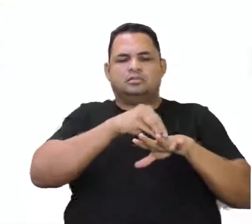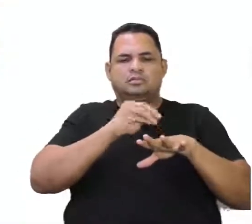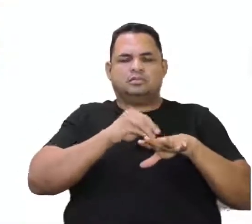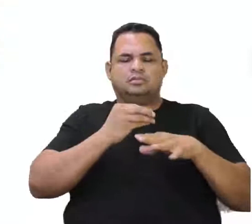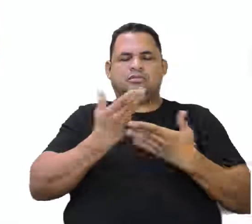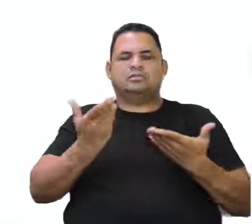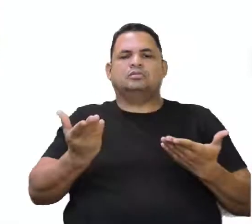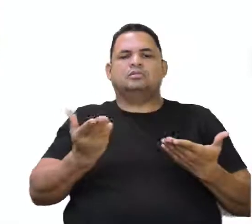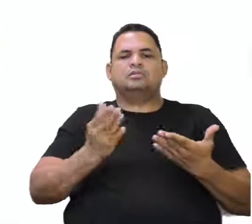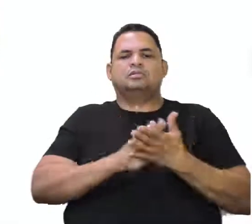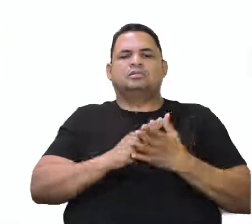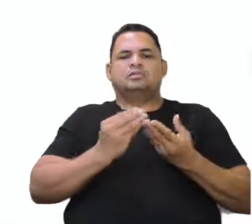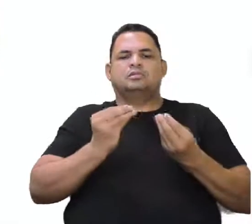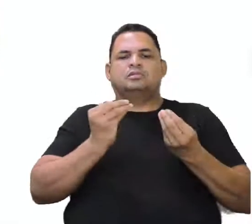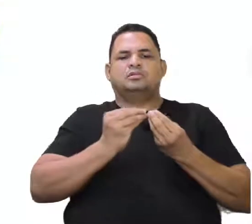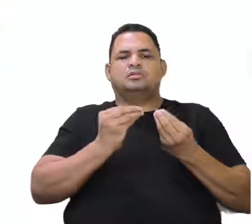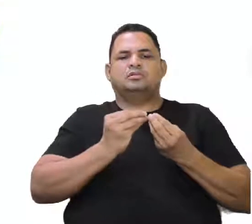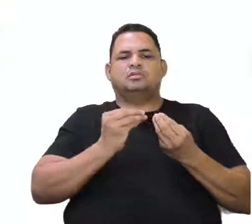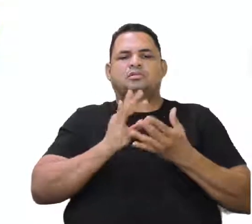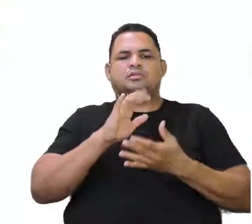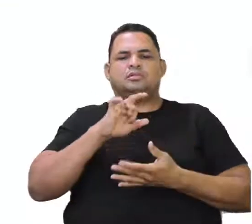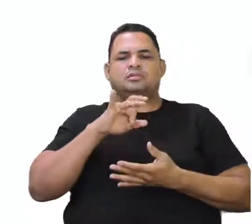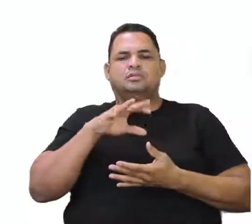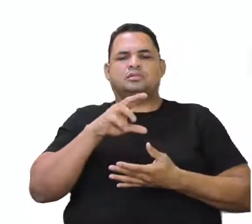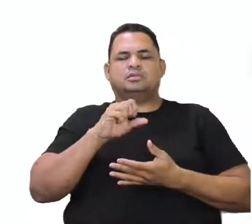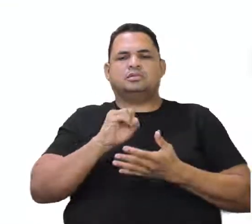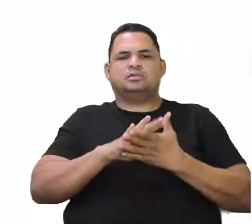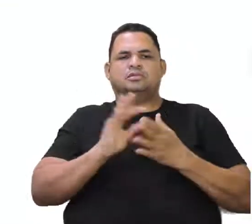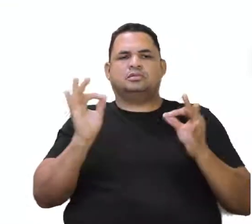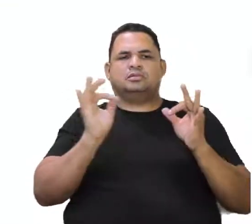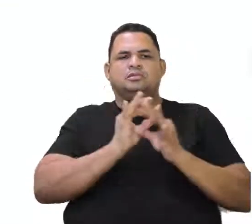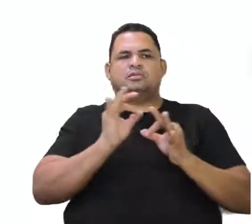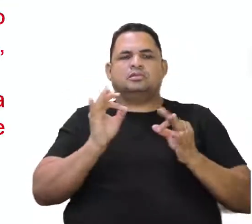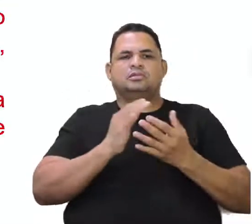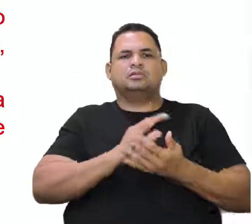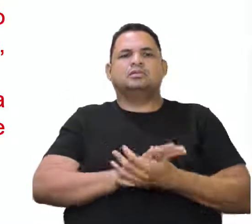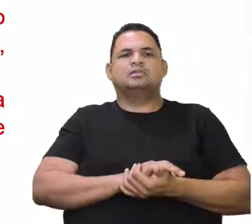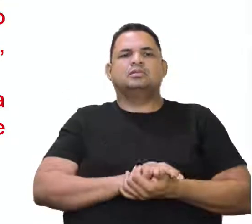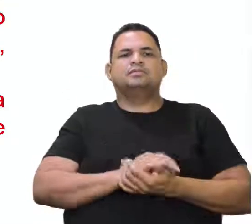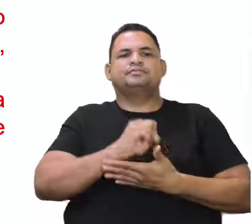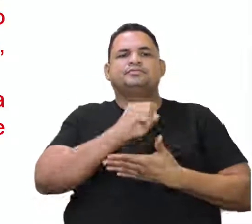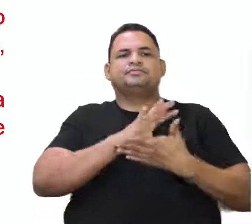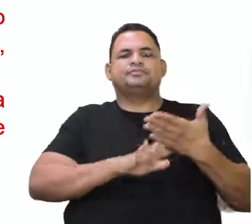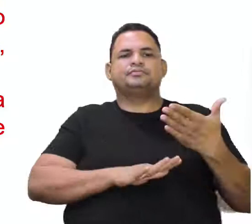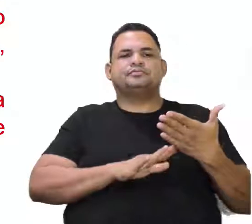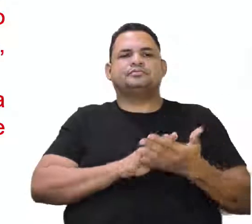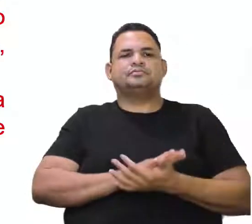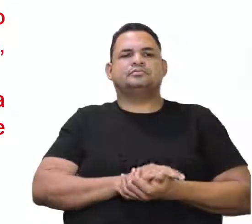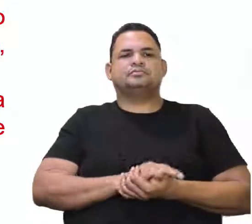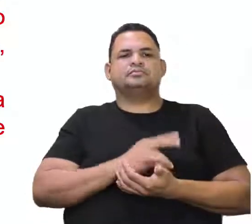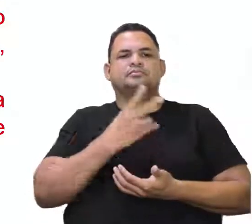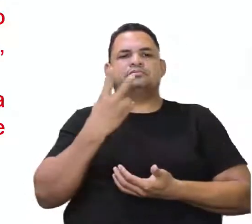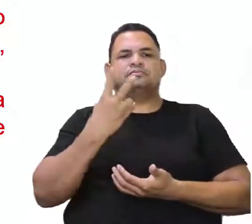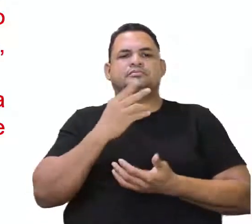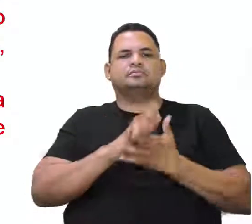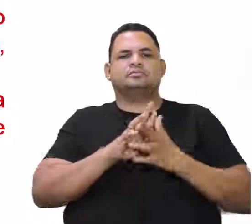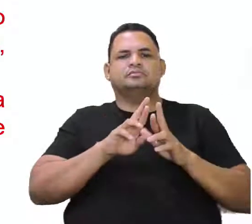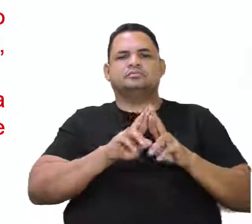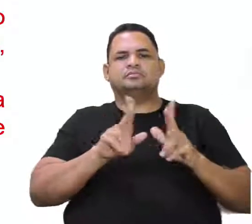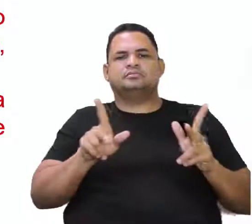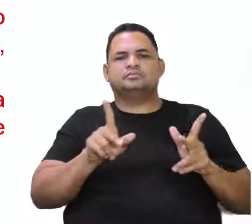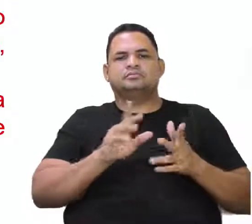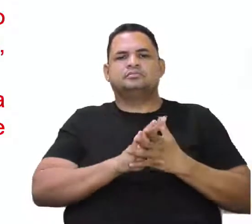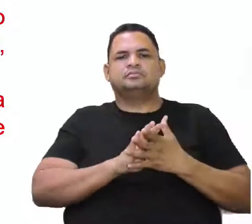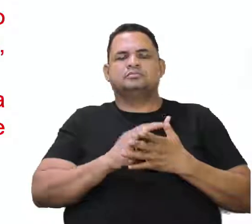partir de moléculas inorgânicas. Perfeito? Vamos para uma questãozinha aí. Questão 2, diferencia